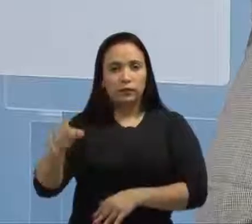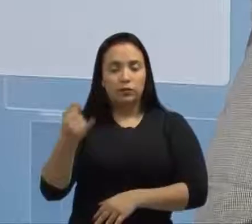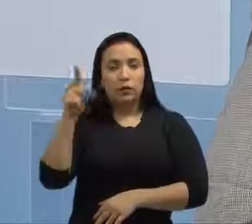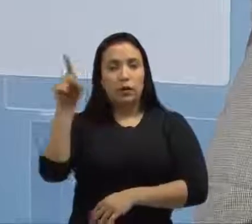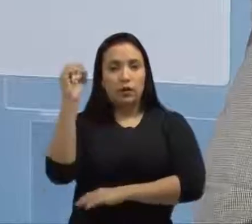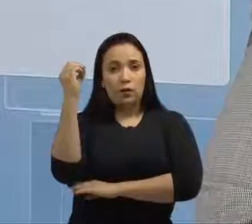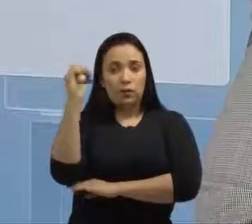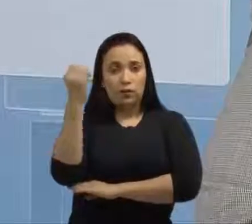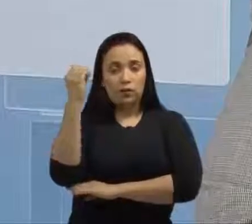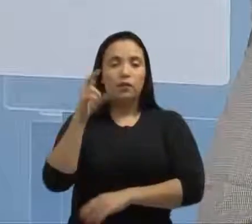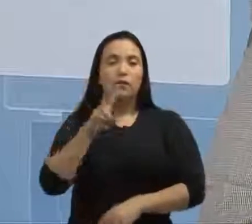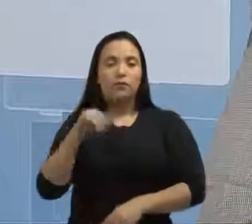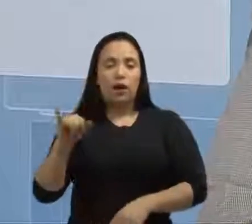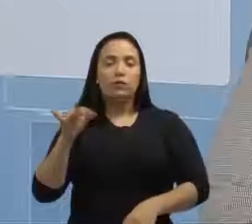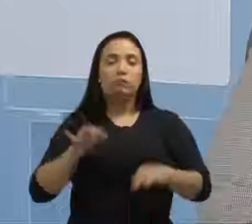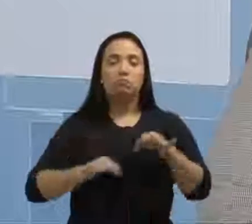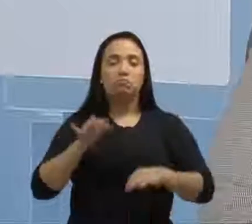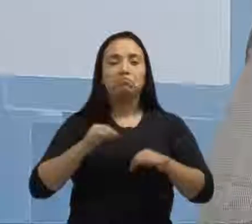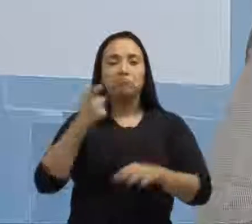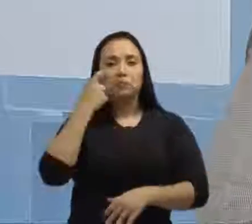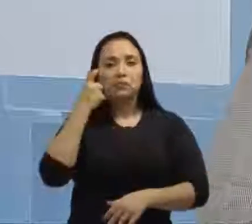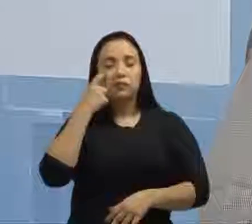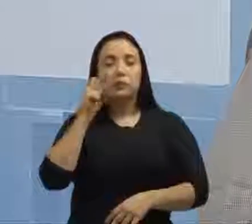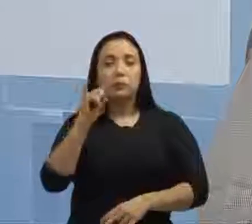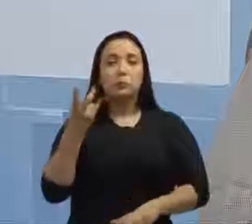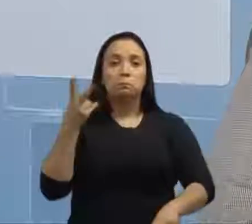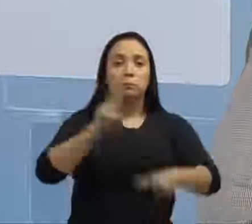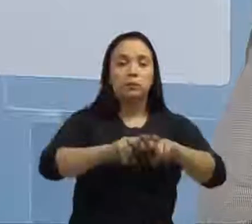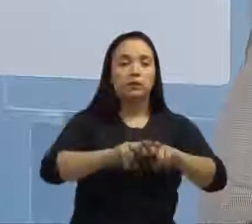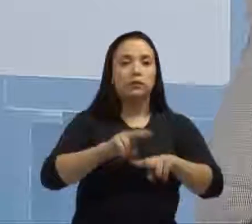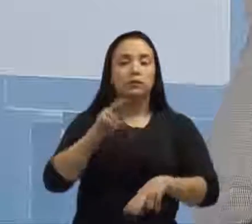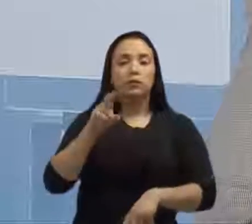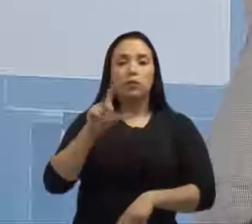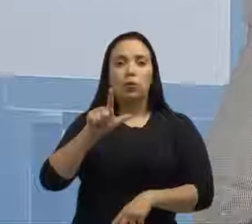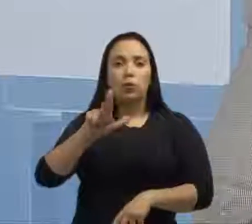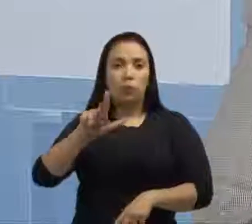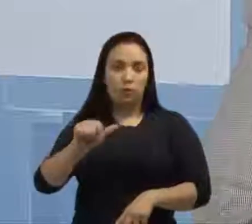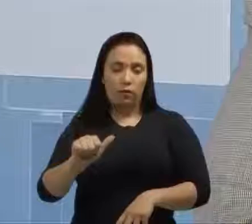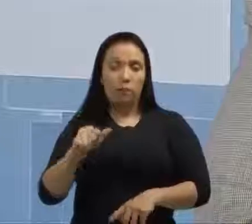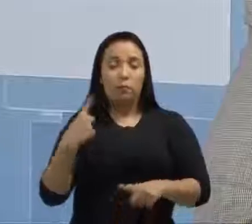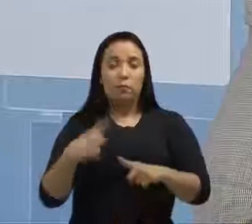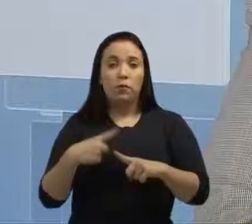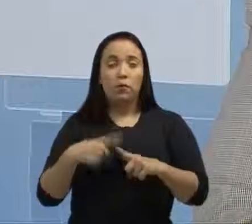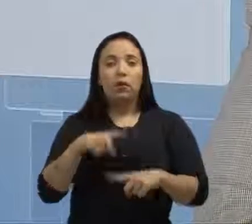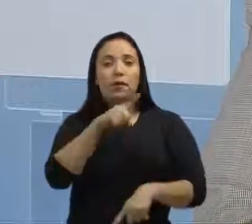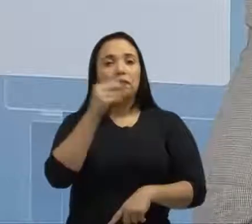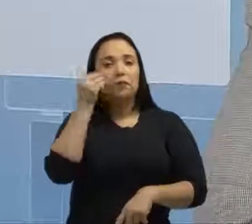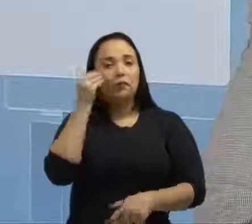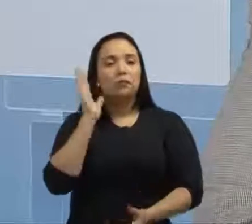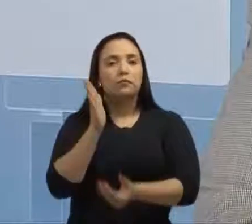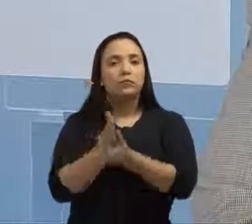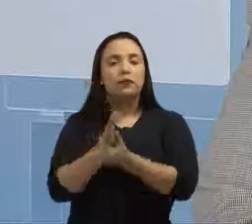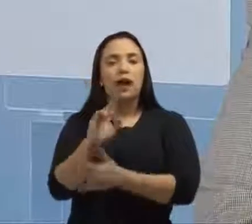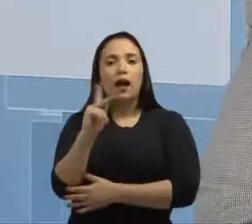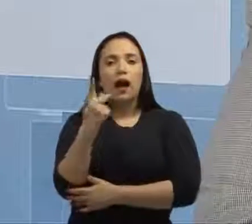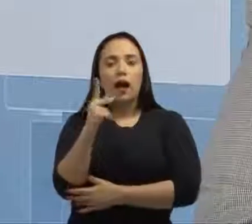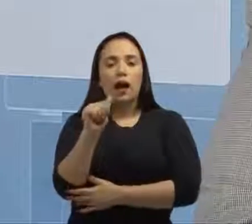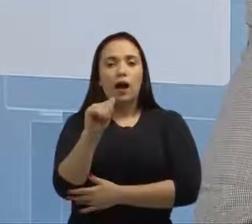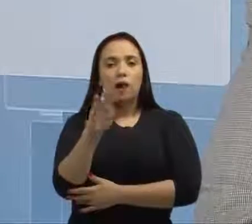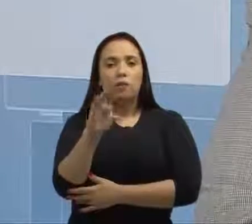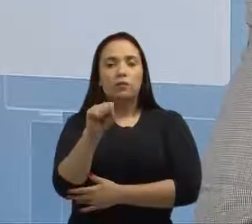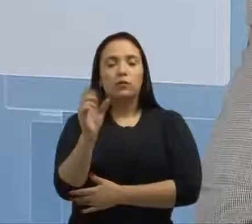da 4ª região lá do Rio Grande do Sul terá para decretar ou não a prisão imediata do presidente Lula, já que ele tentou um habeas